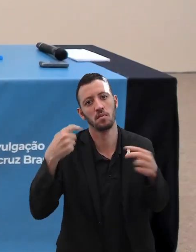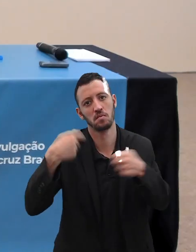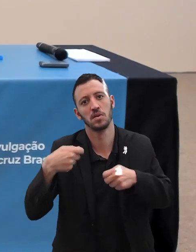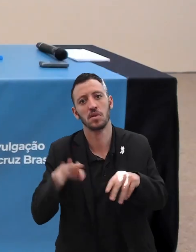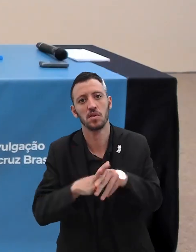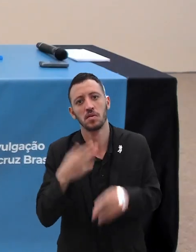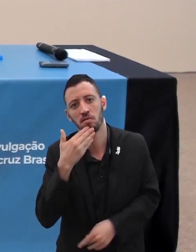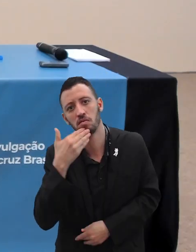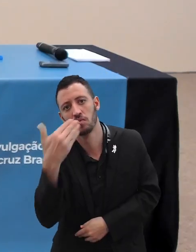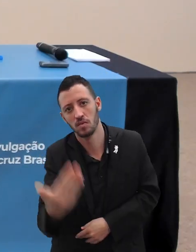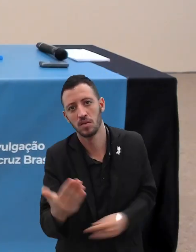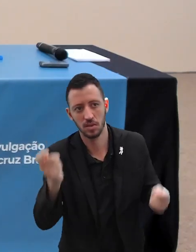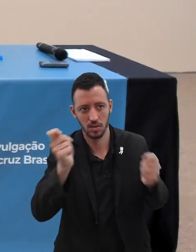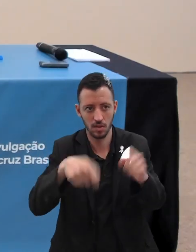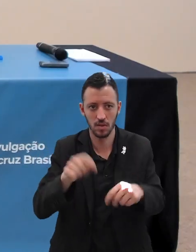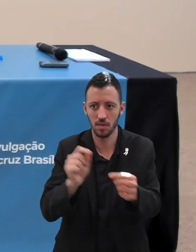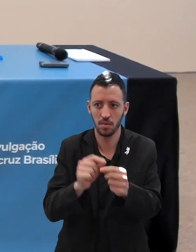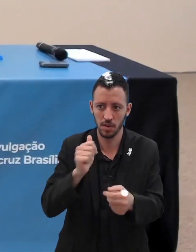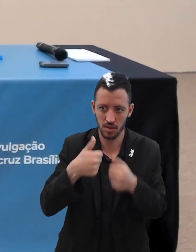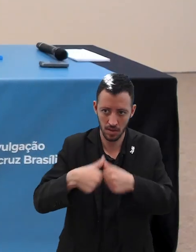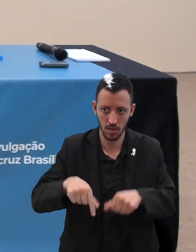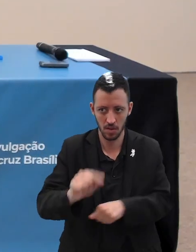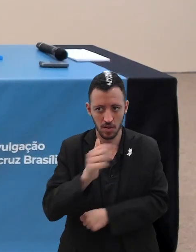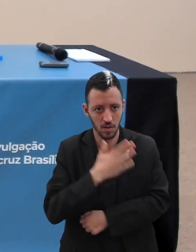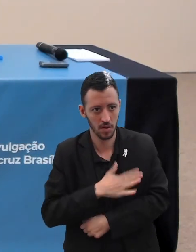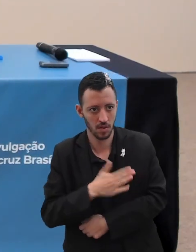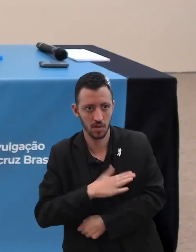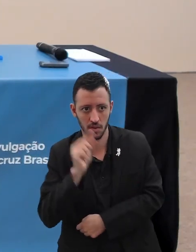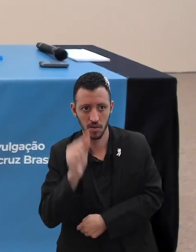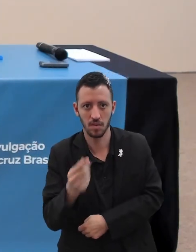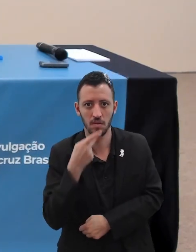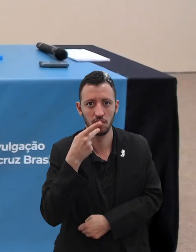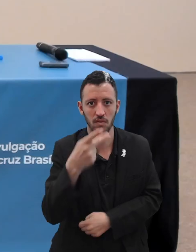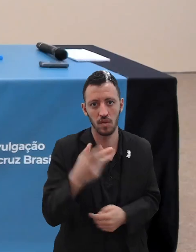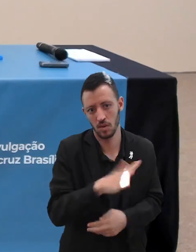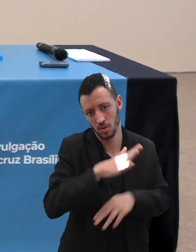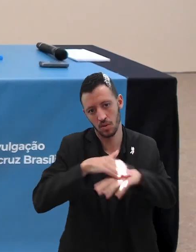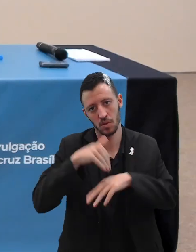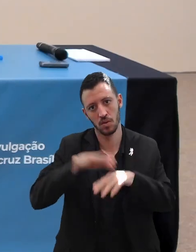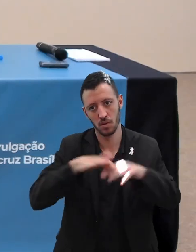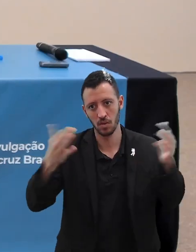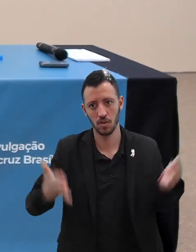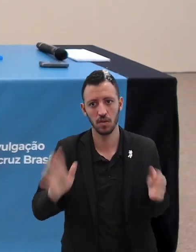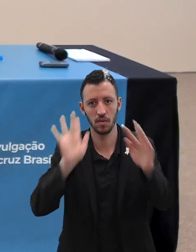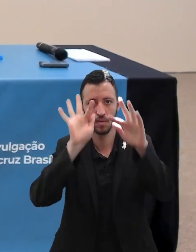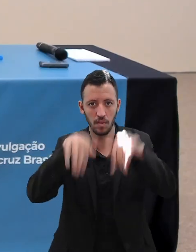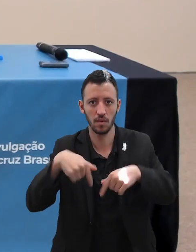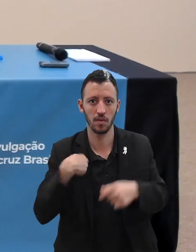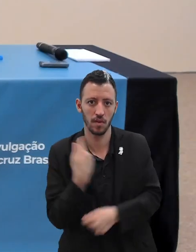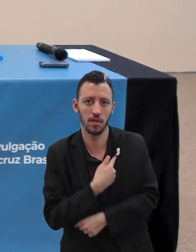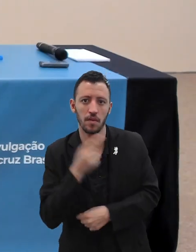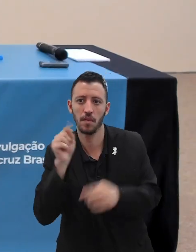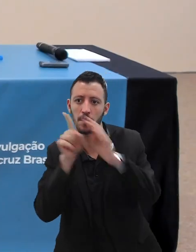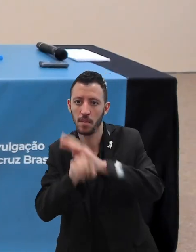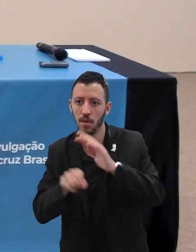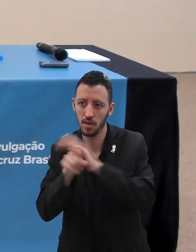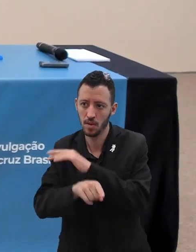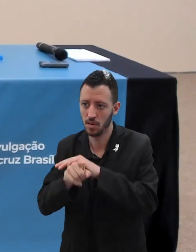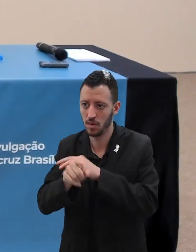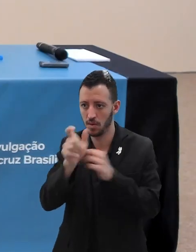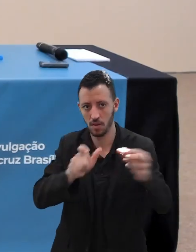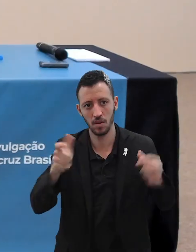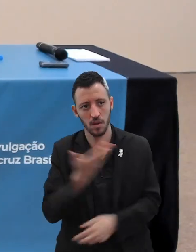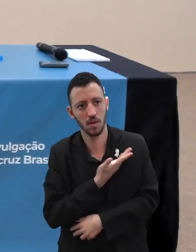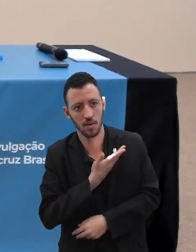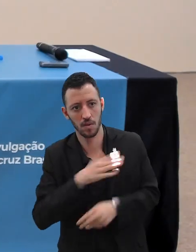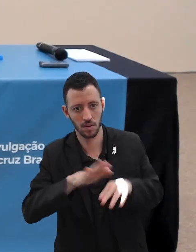te pediria, se possível, se você puder ficar mais um pouquinho, a gente puxar a próxima mesa e no final a gente faz uma rodada de pergunta com você e